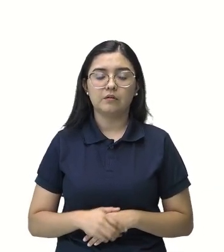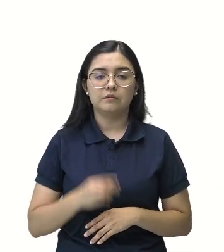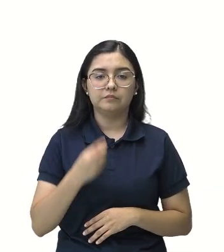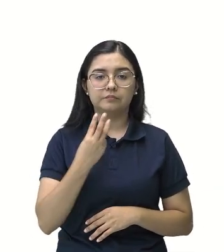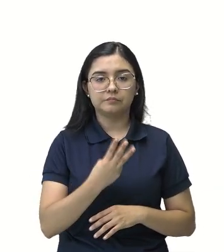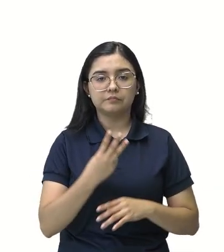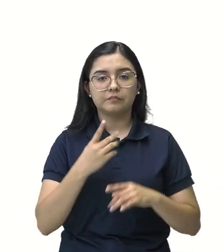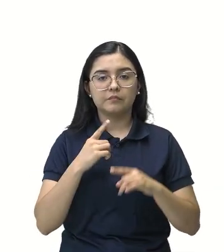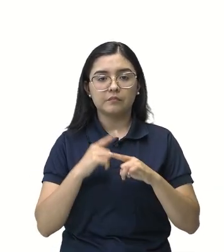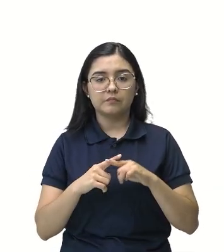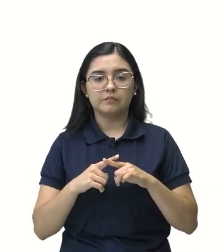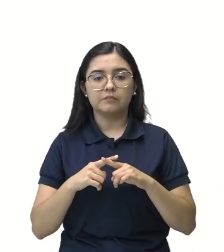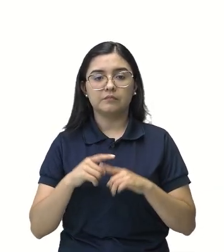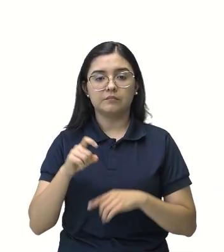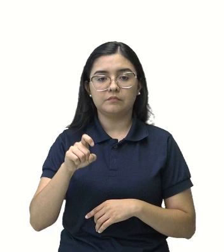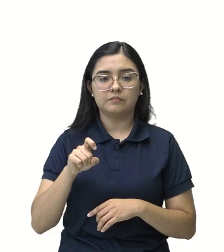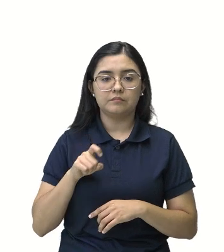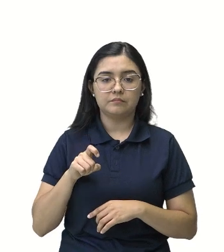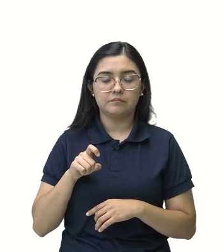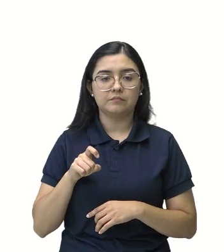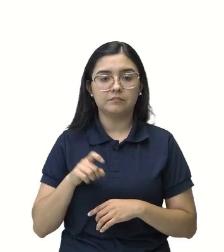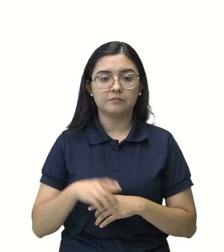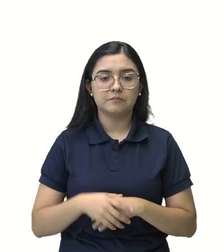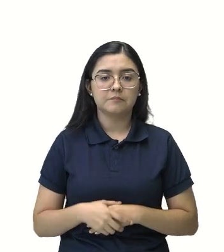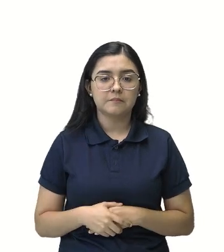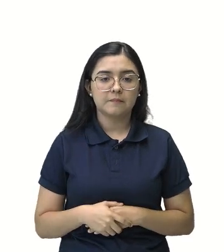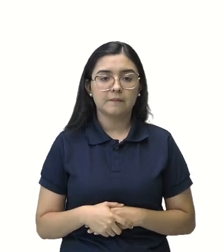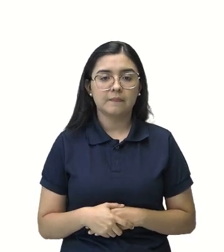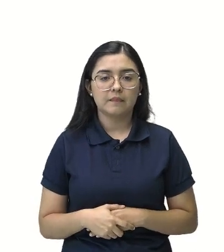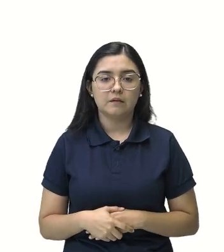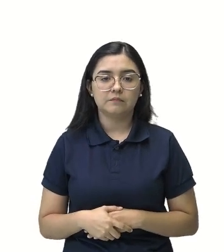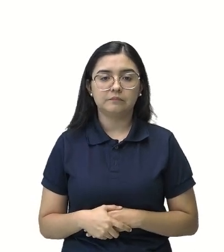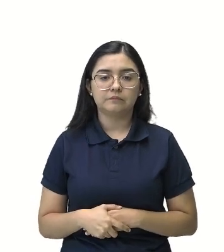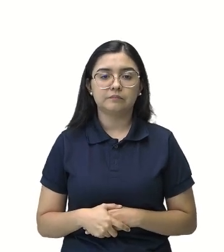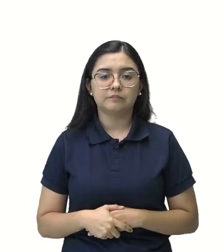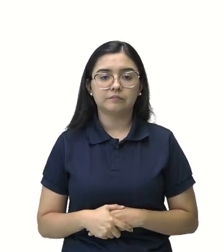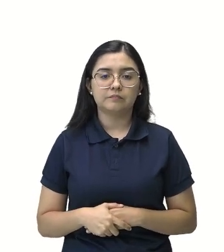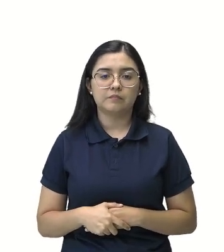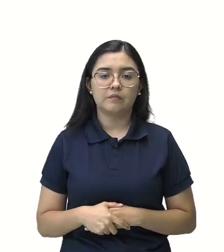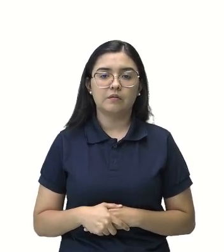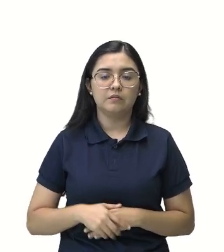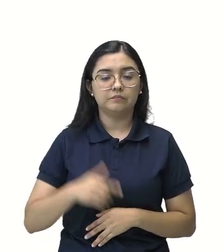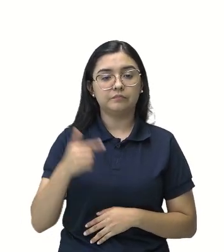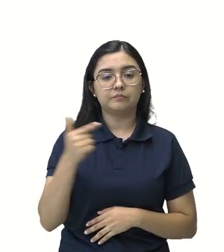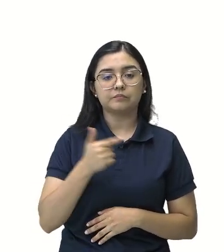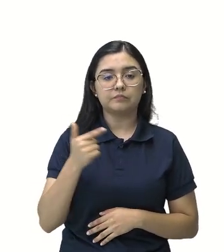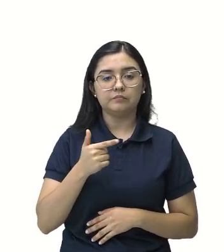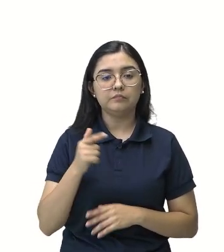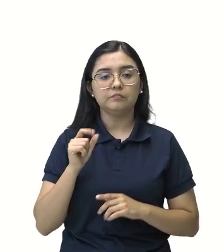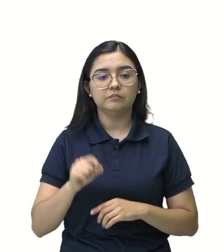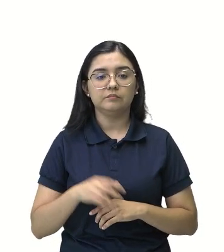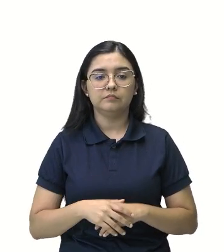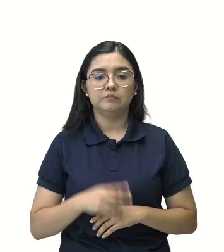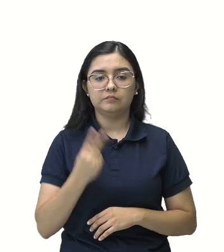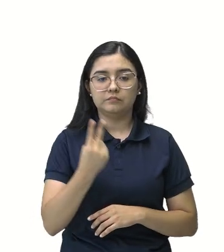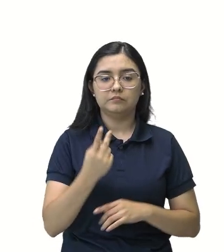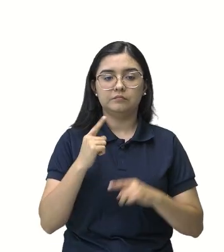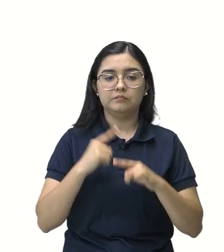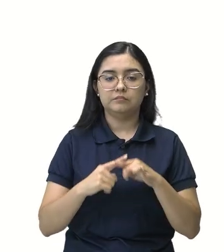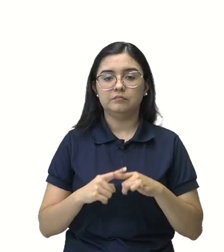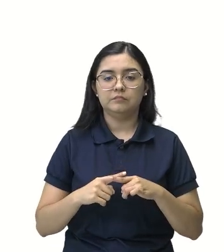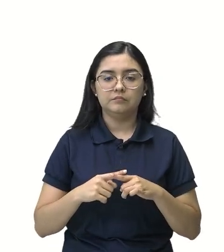3 vezes x. E aí o nosso segundo é 2